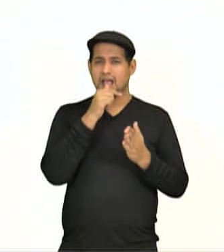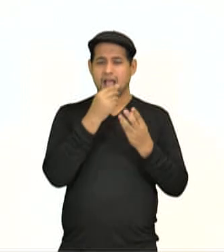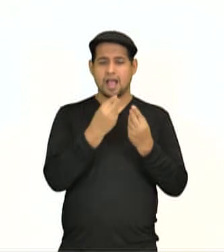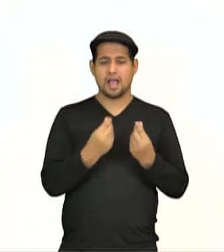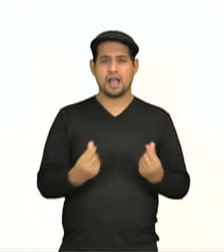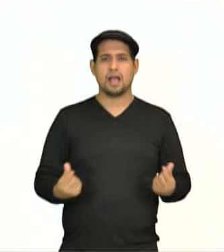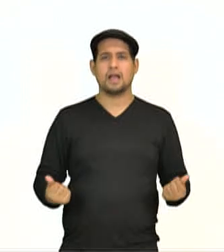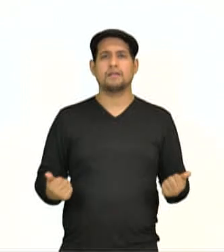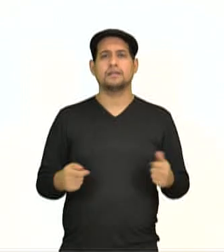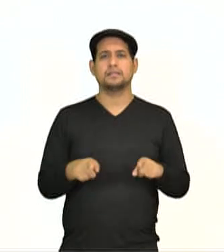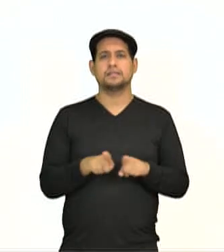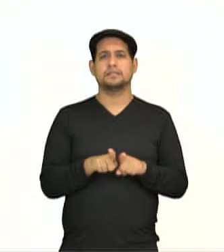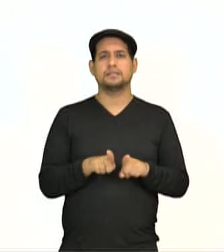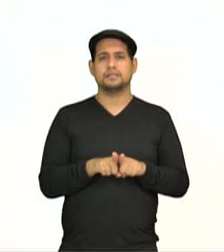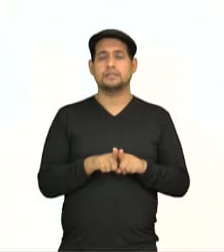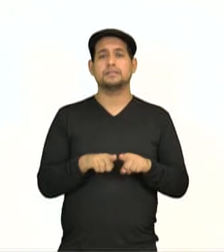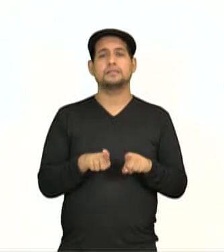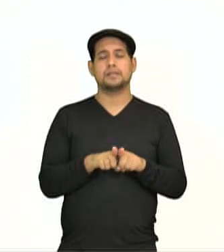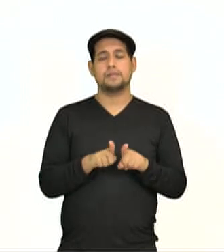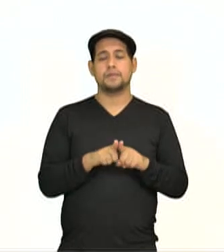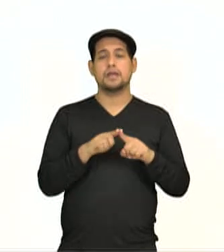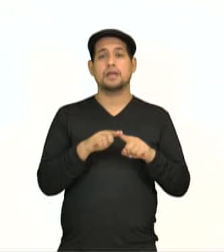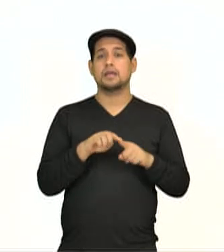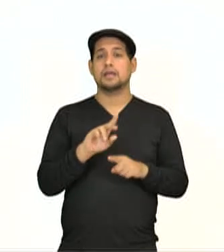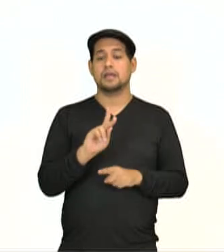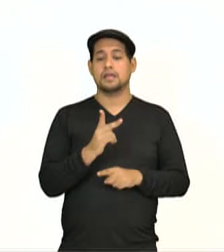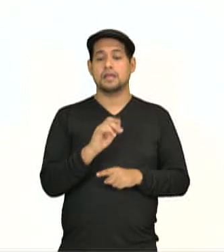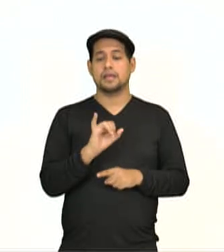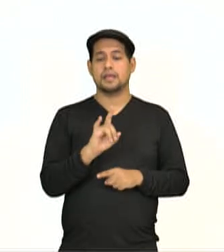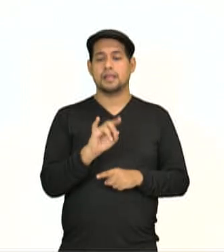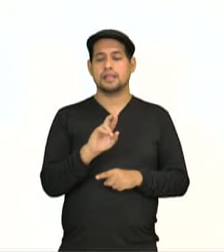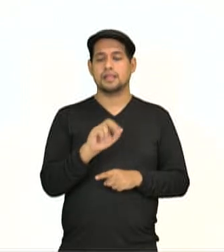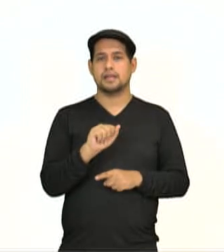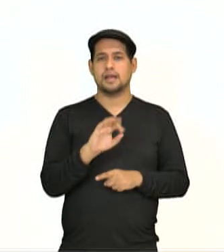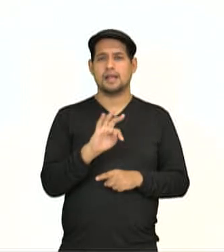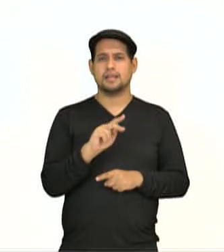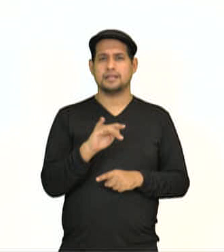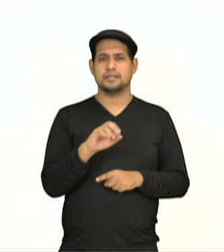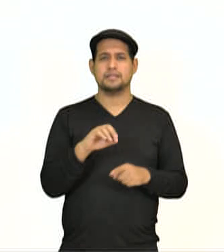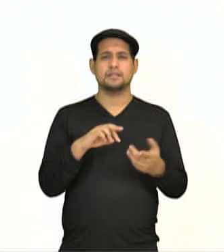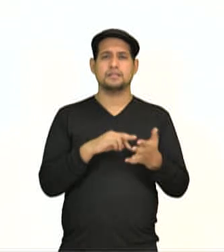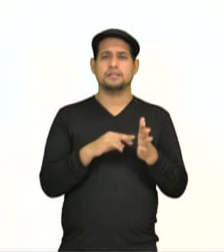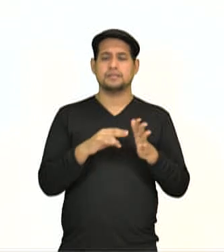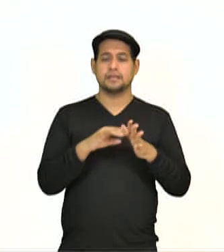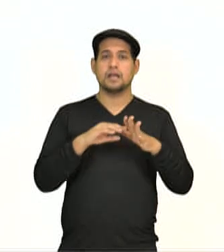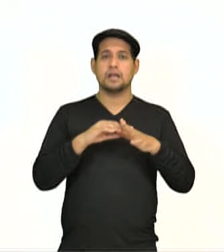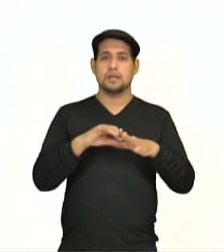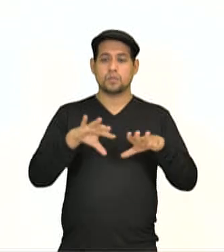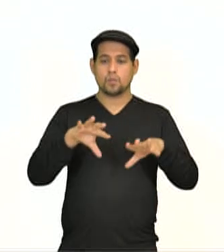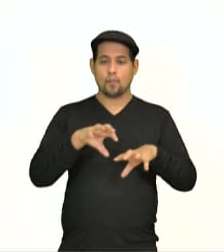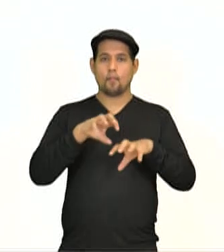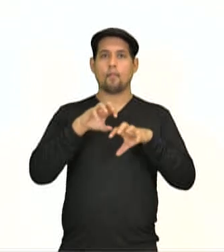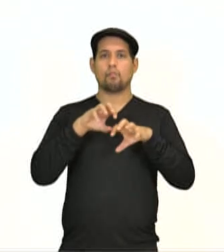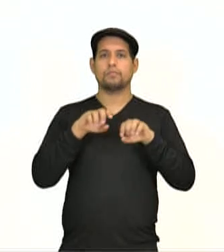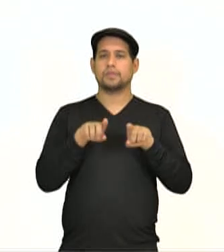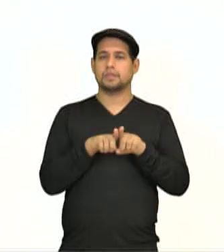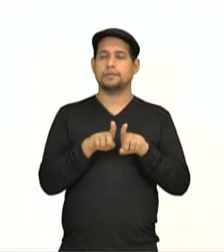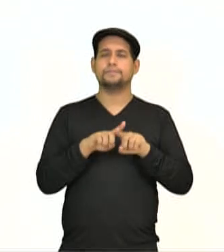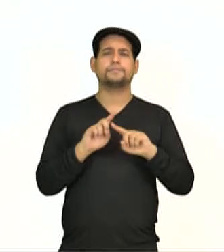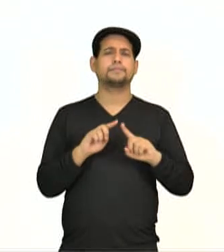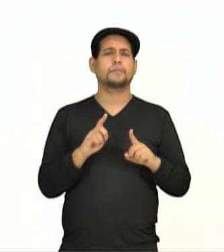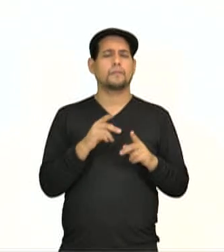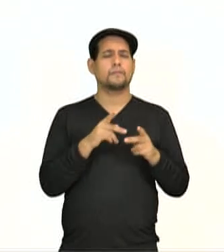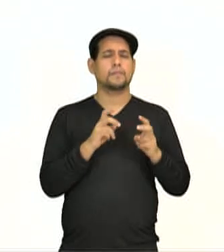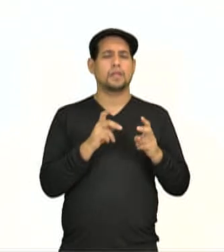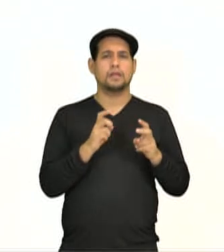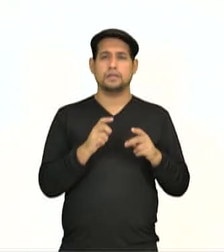bem, hidratação é a absorção de água, o oposto, né? A desidratação de ácidos carboxílicos. Então,